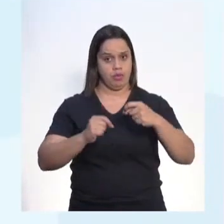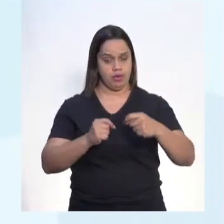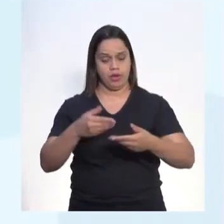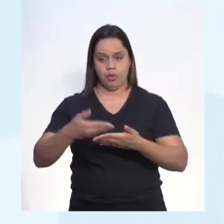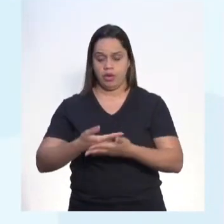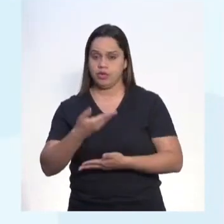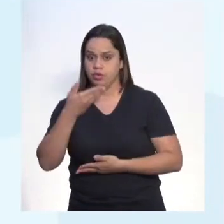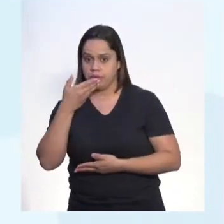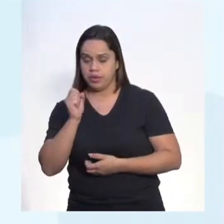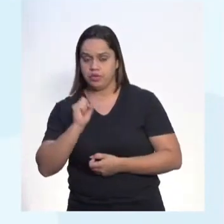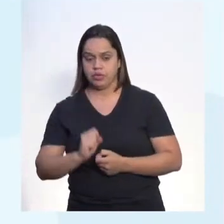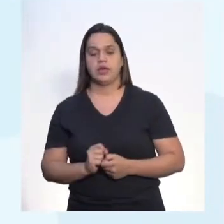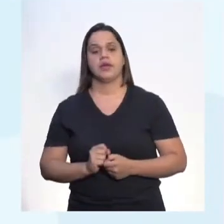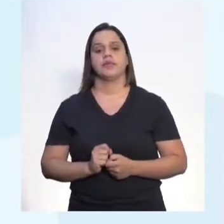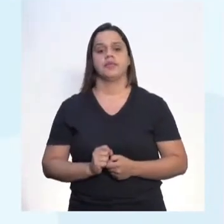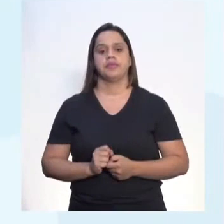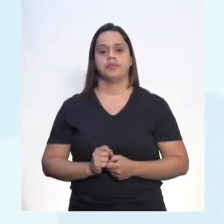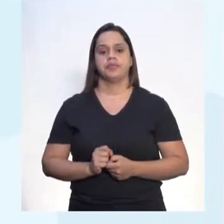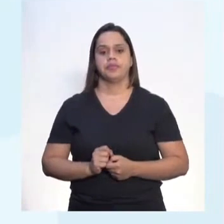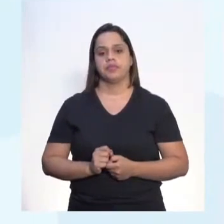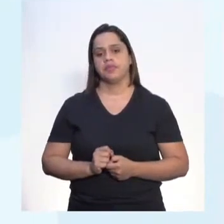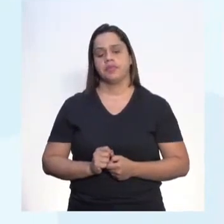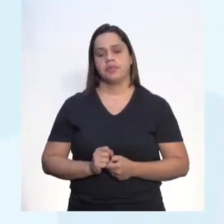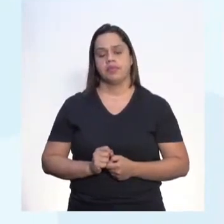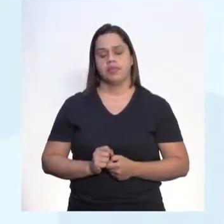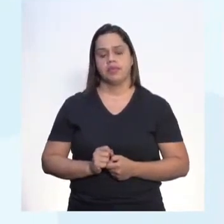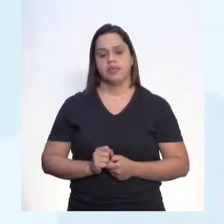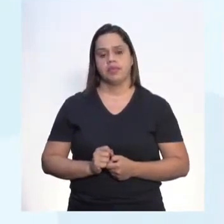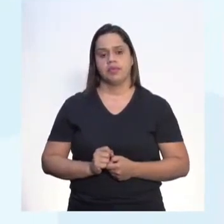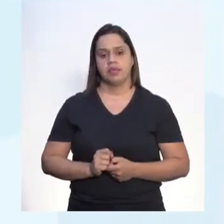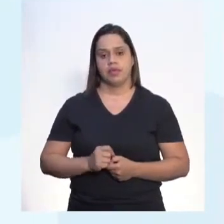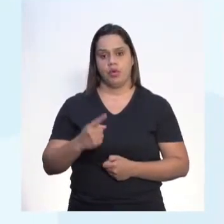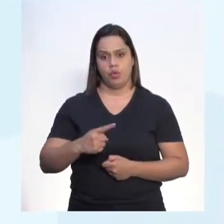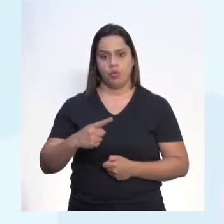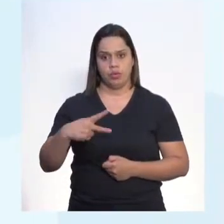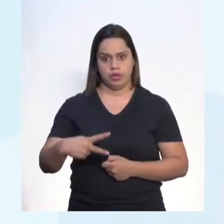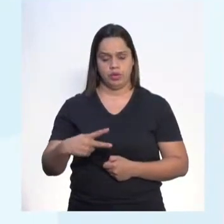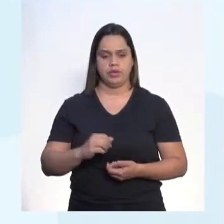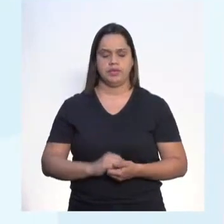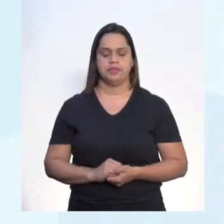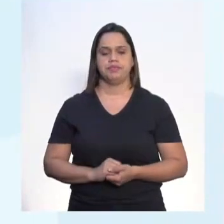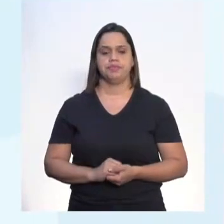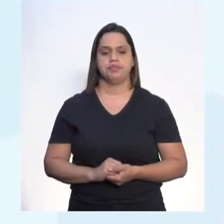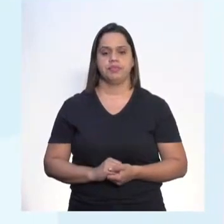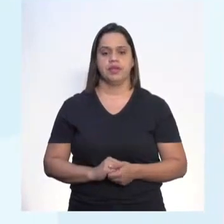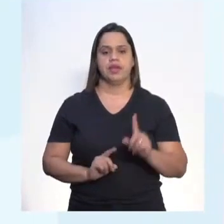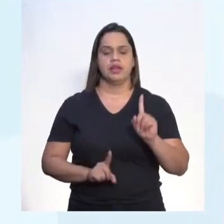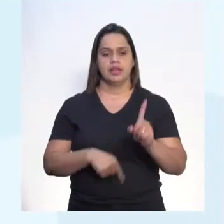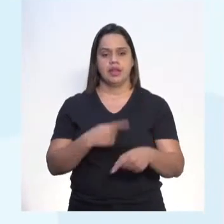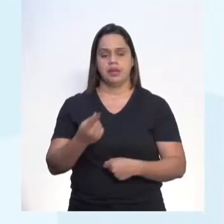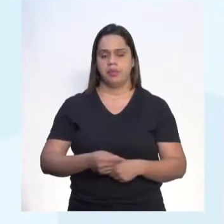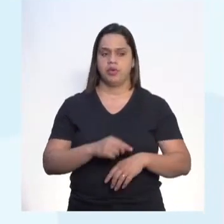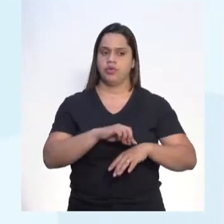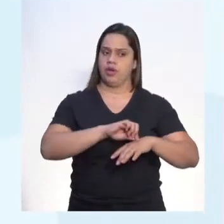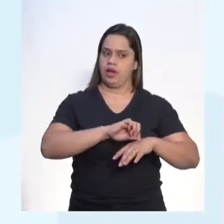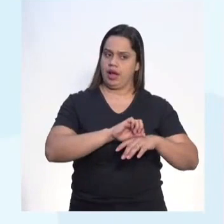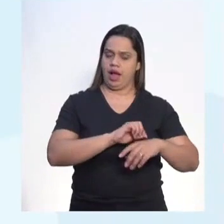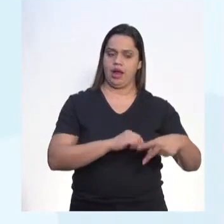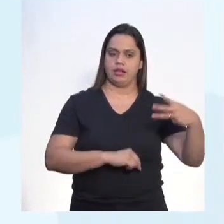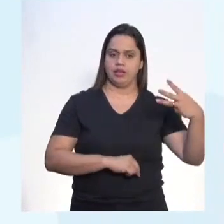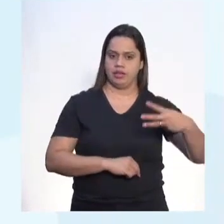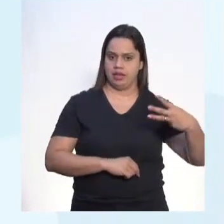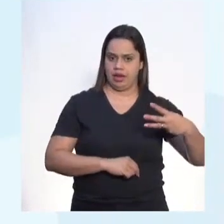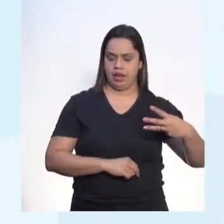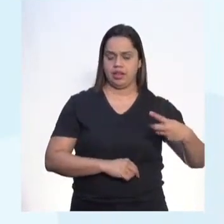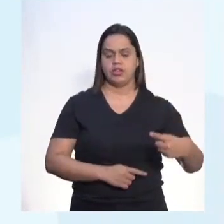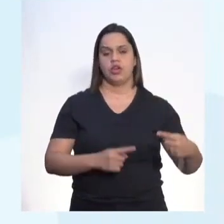sobremesa 1 e com a sobremesa 2. Vou pegar o prato de carne